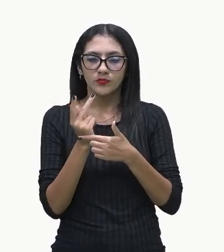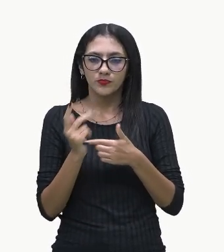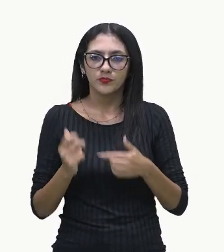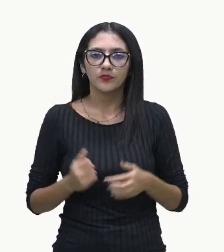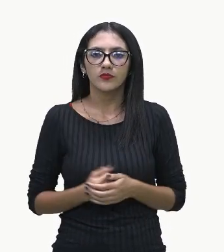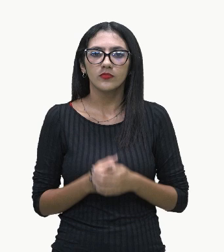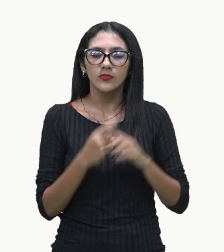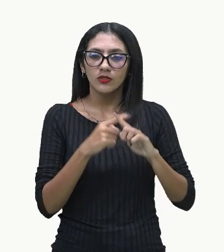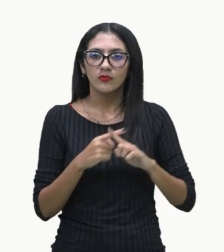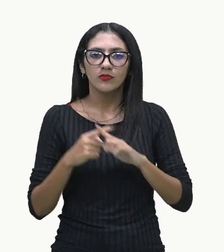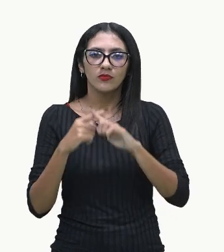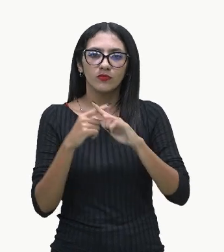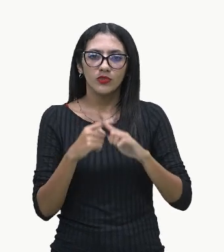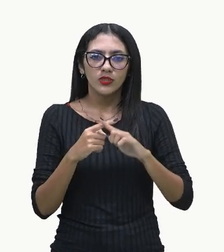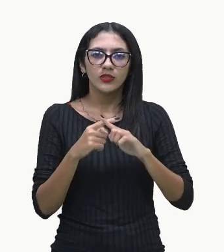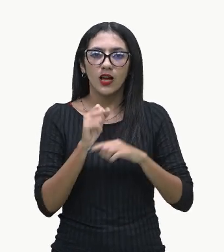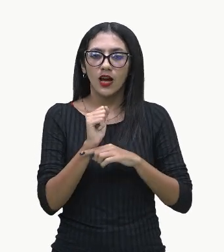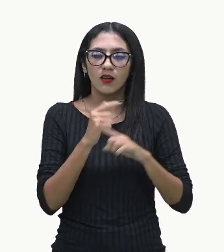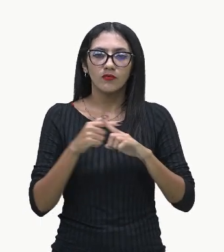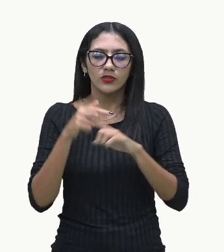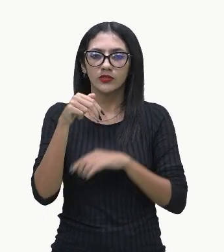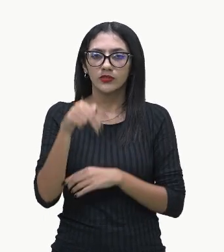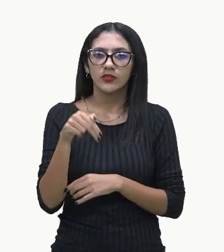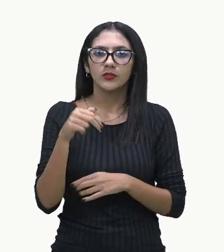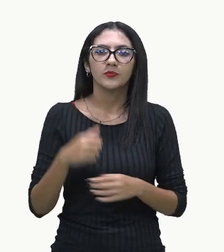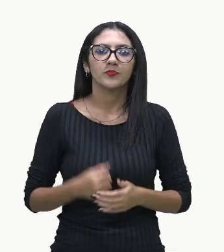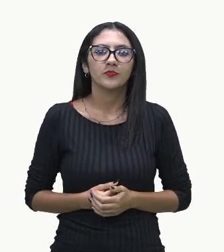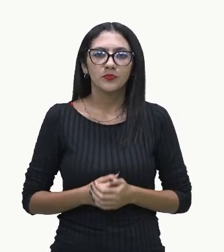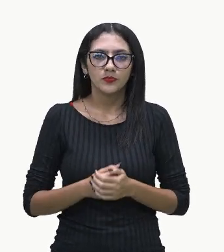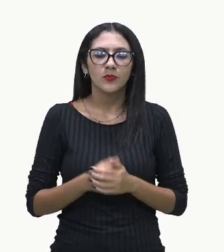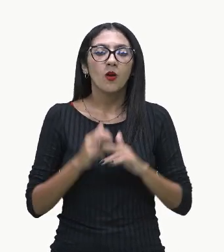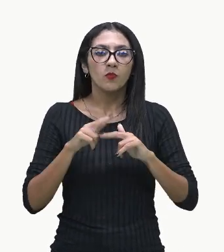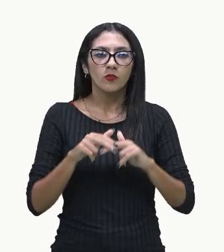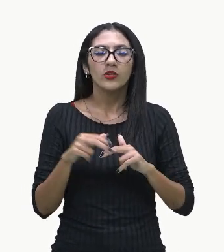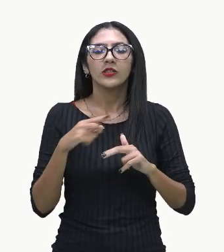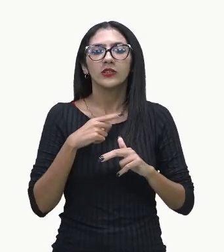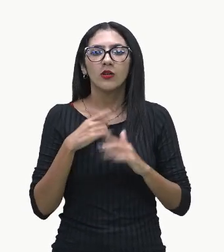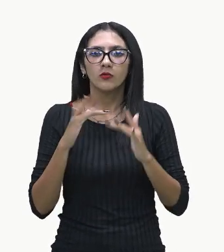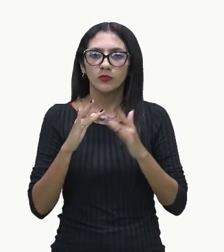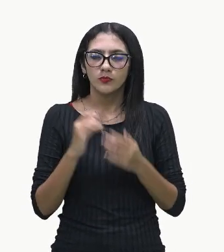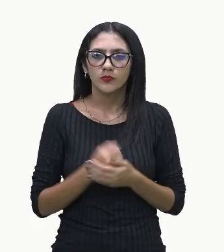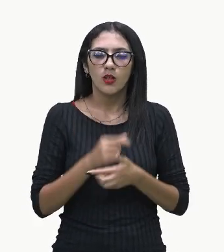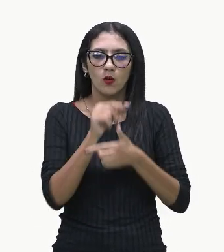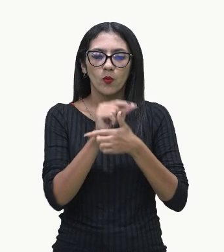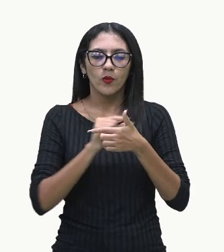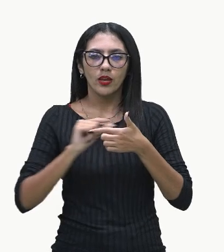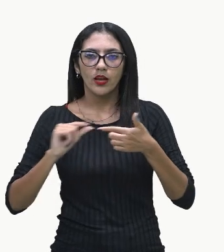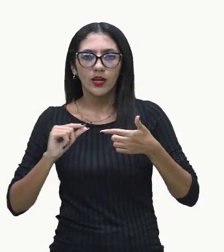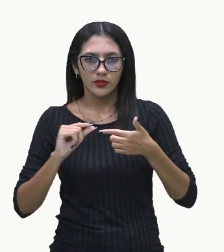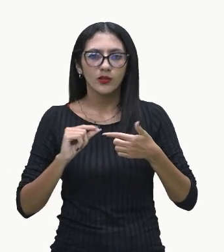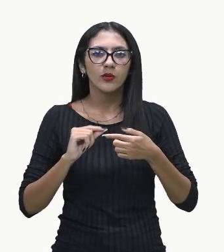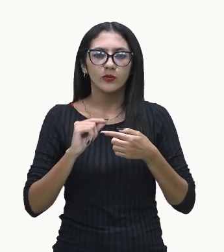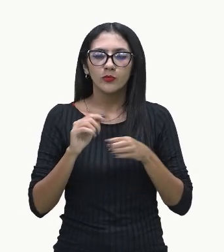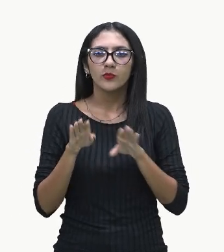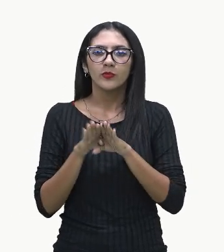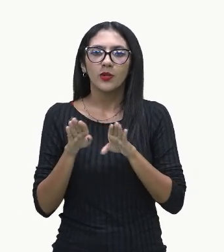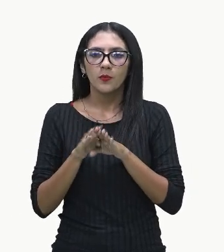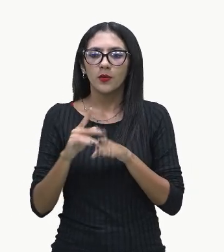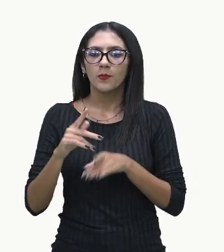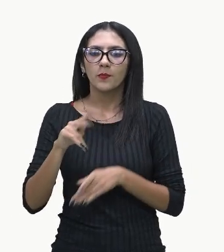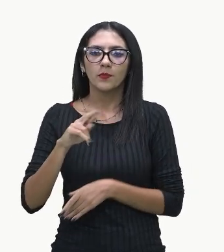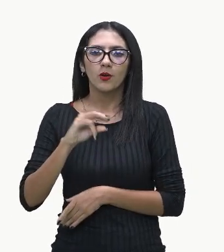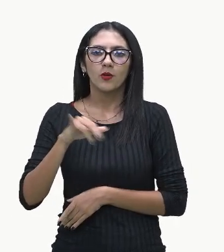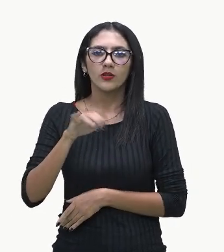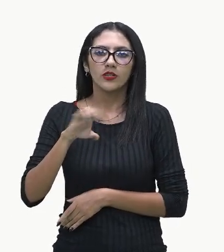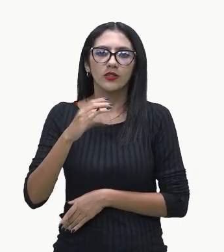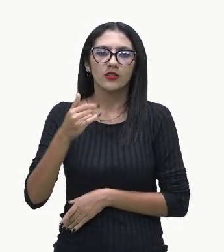sua projeção. Por isso que aqui é a relação métrica entre o cateto e a sua projeção.